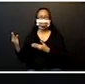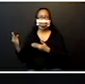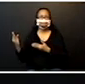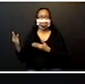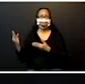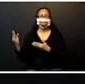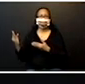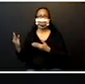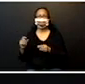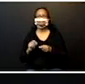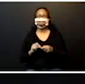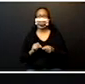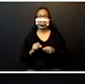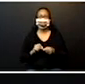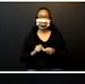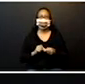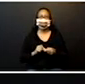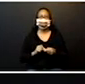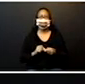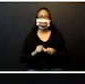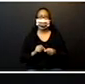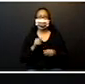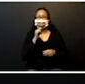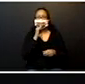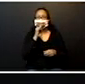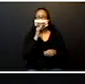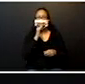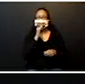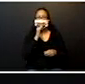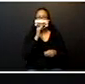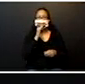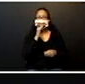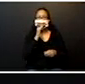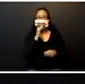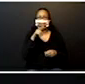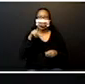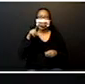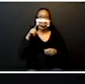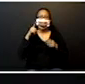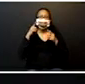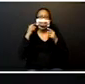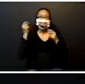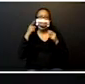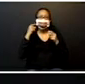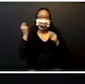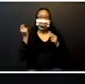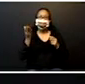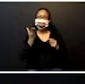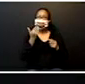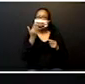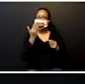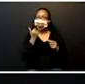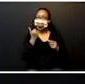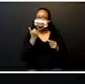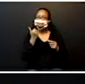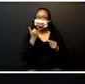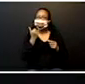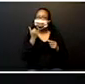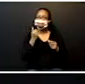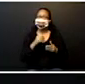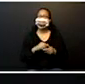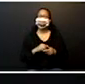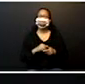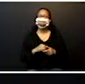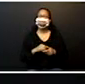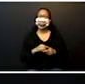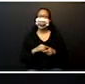lá, os meninos saltam no campinho, o gato comeu a ração, falam todos